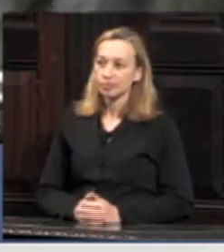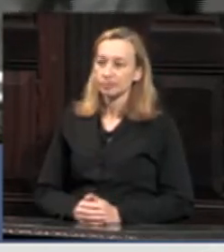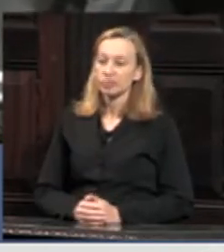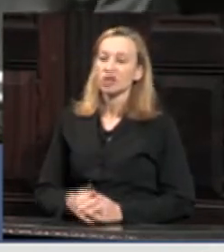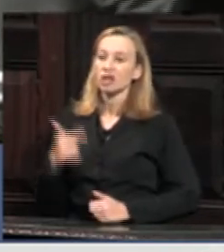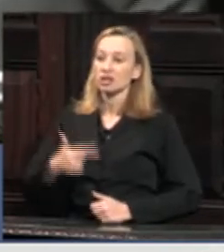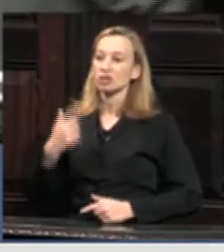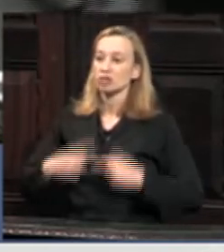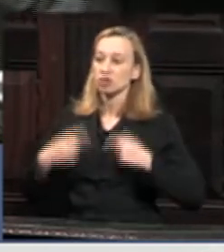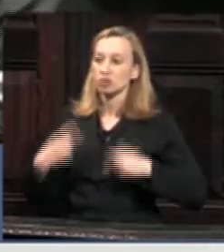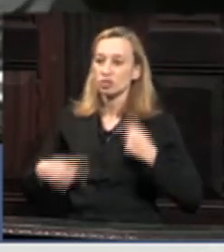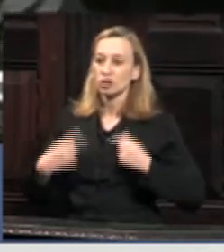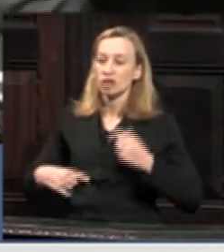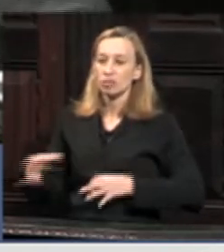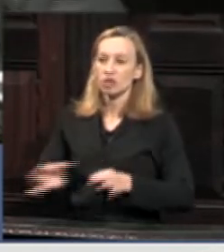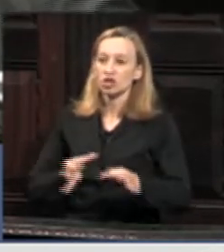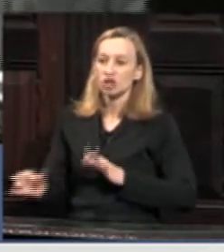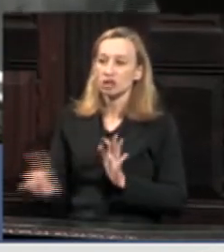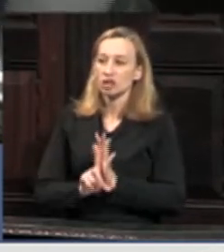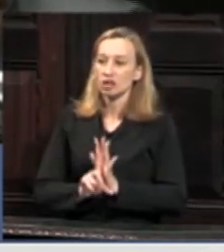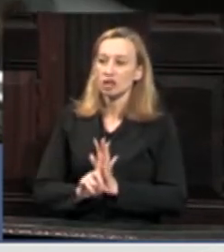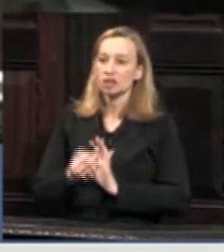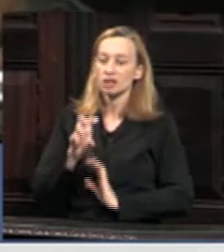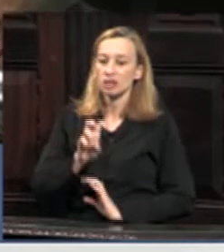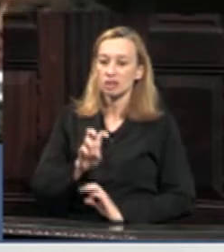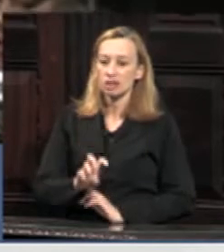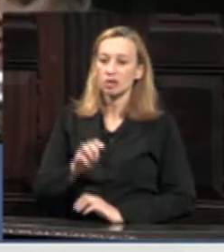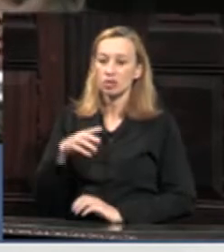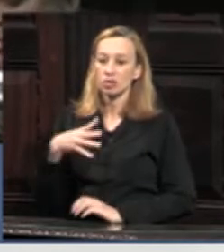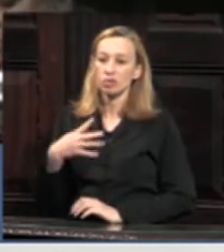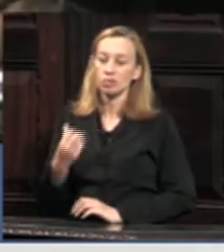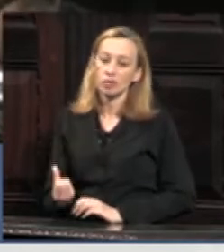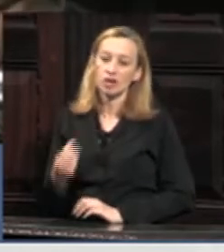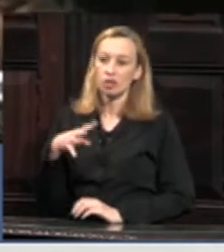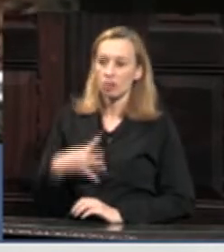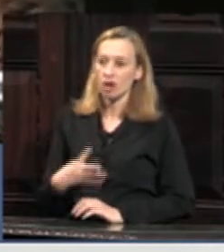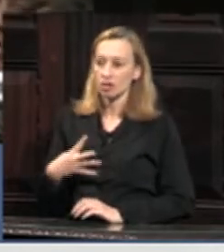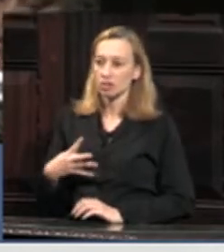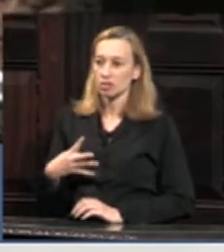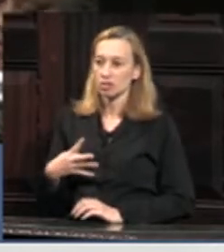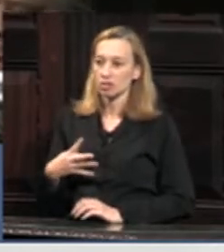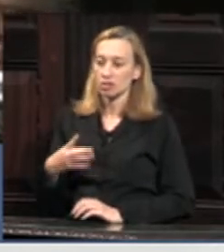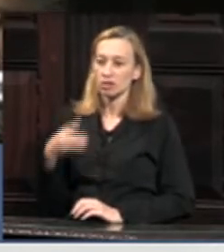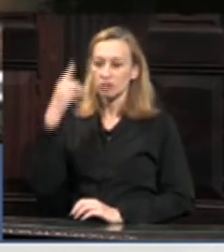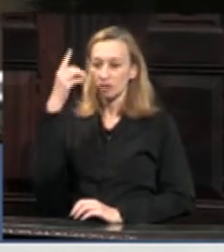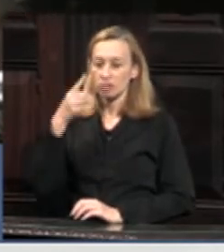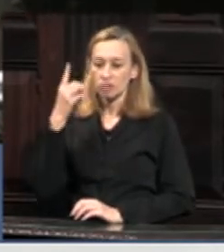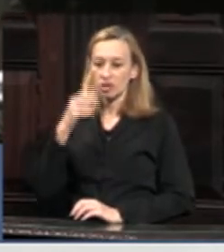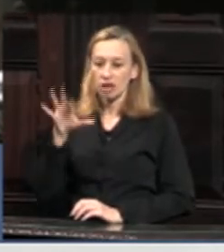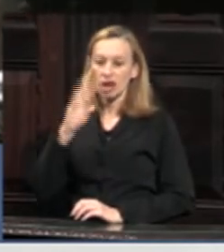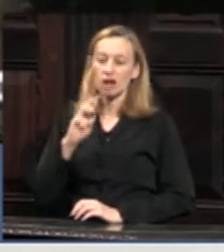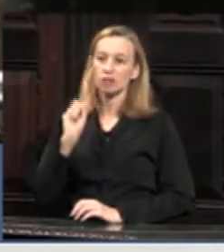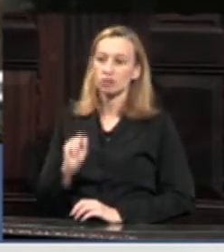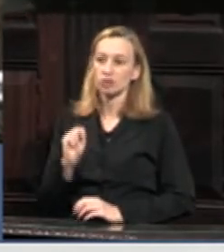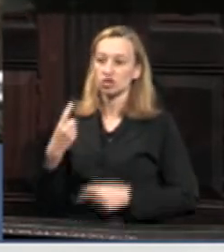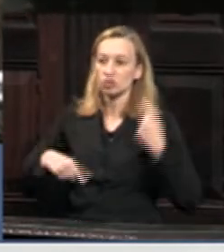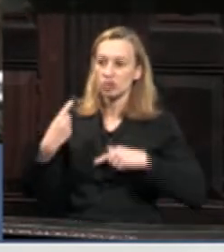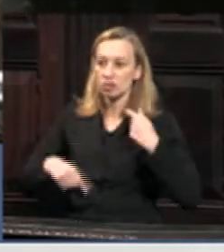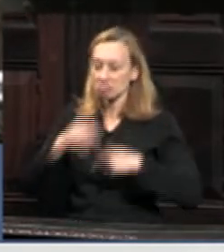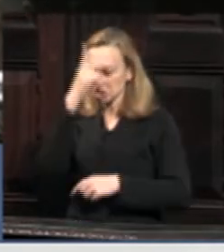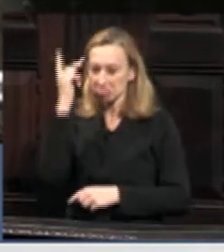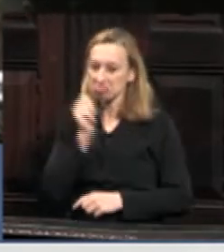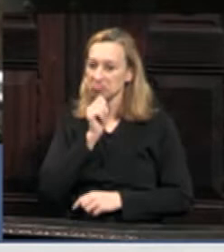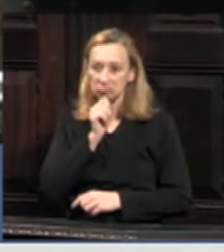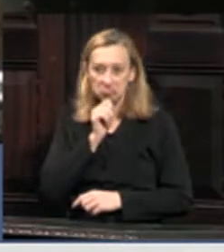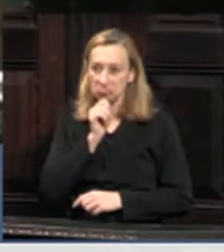Em segunda discussão, projeto de lei 564-2015, de autoria do deputado Tio Carlos. Em discussão. Não havendo